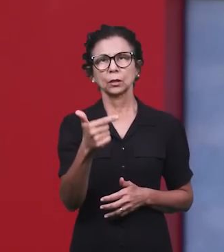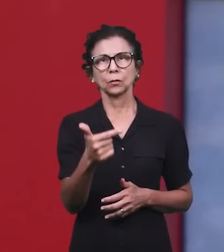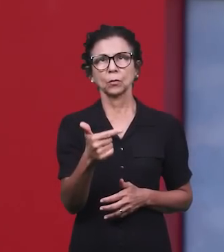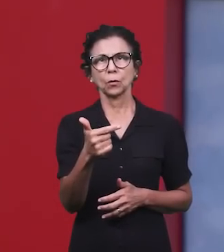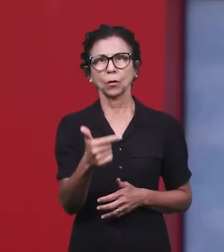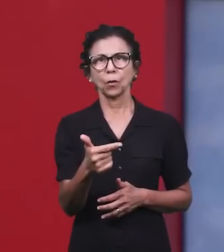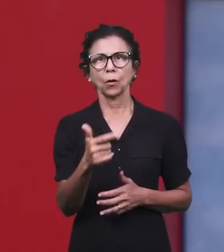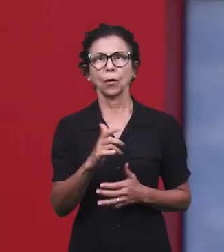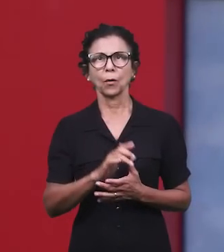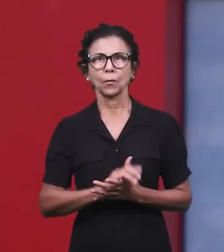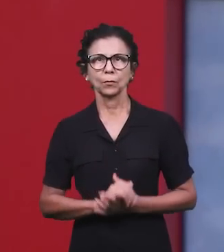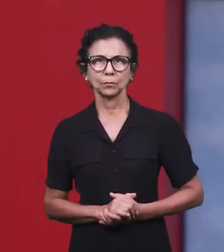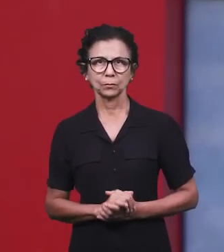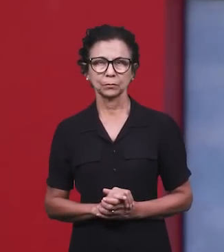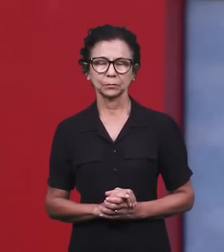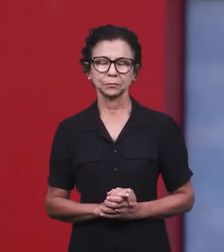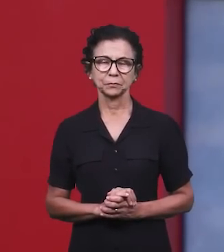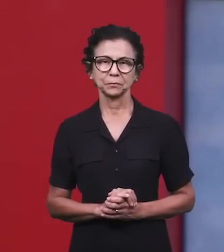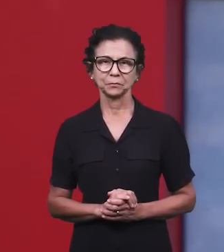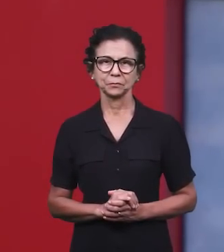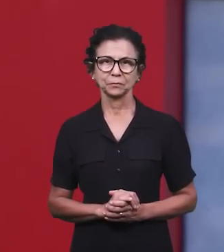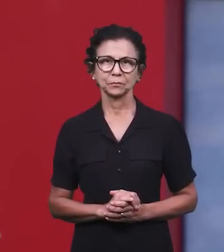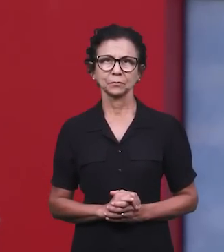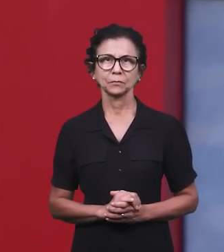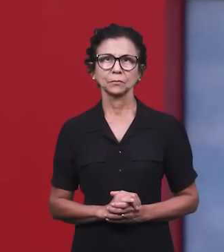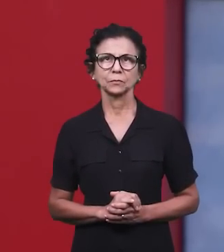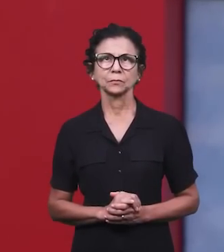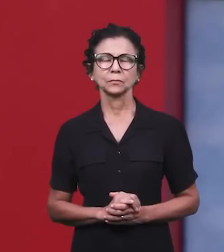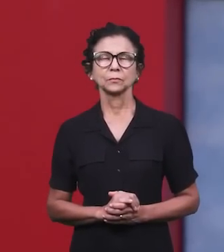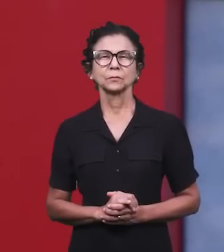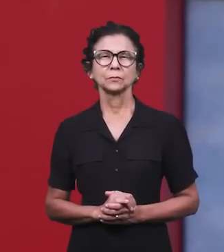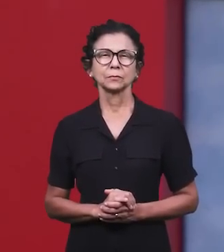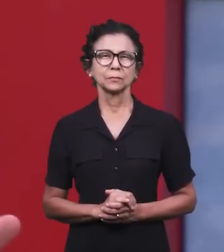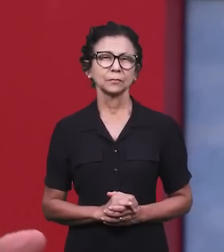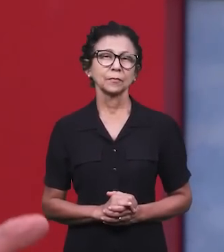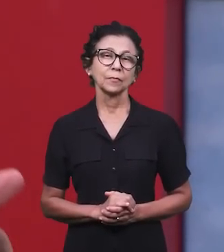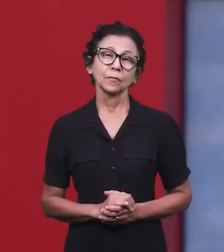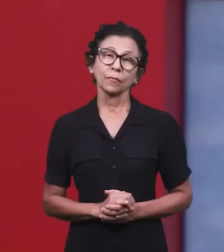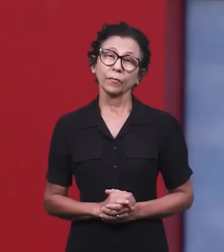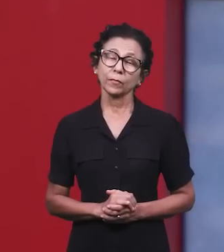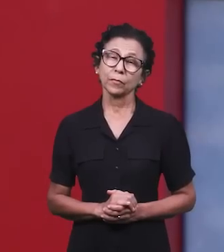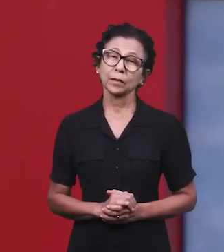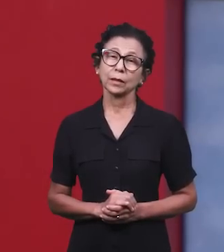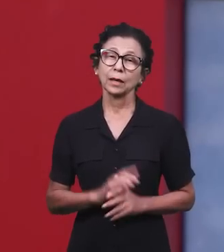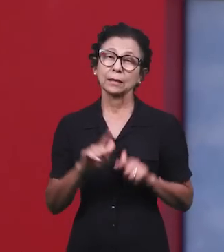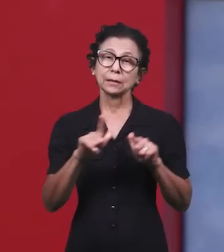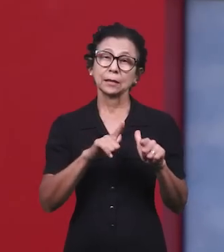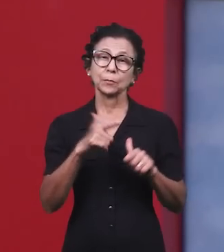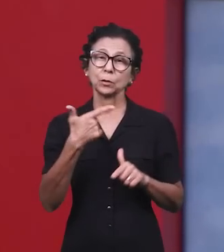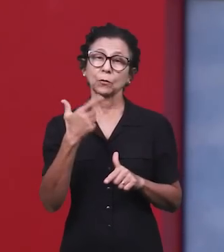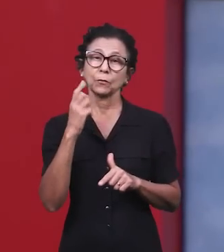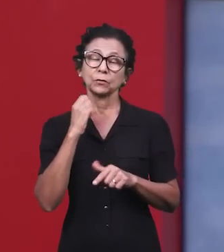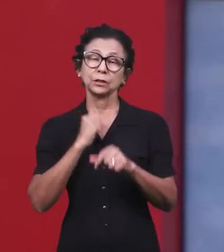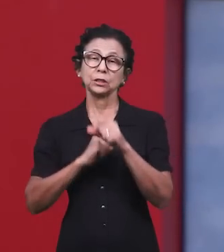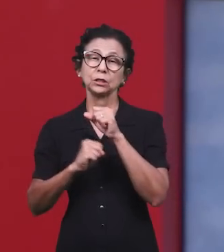passo do gado e das crianças. Quando depois de 20 anos na terra de Labão, o Senhor revela para Jacó voltar para a